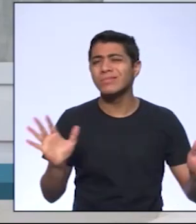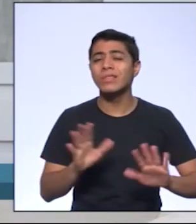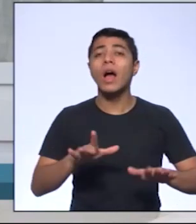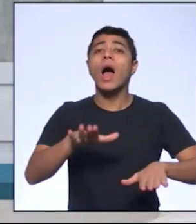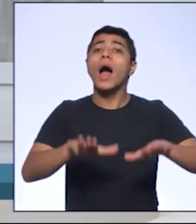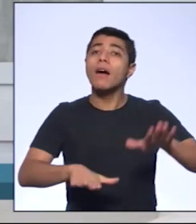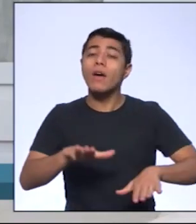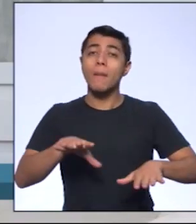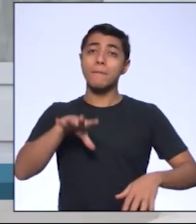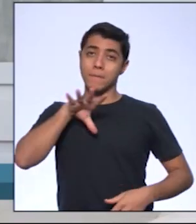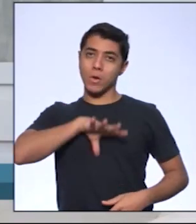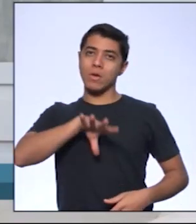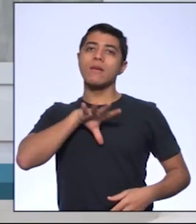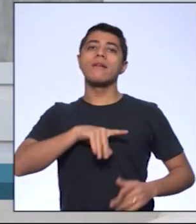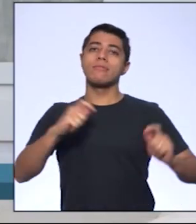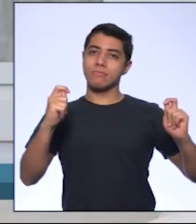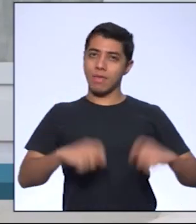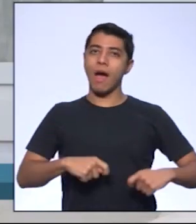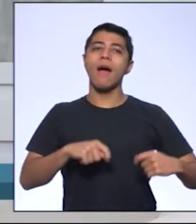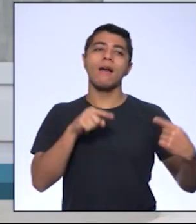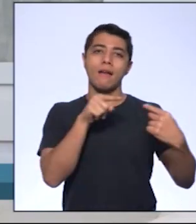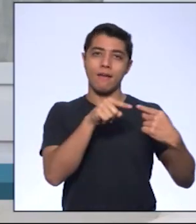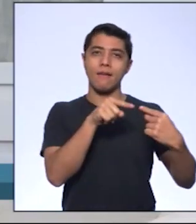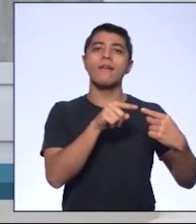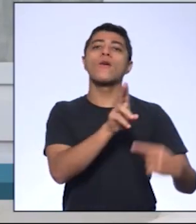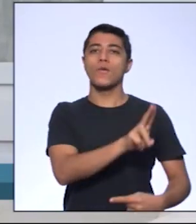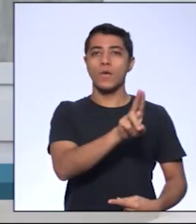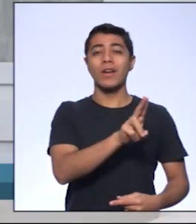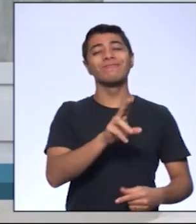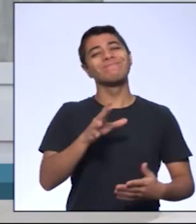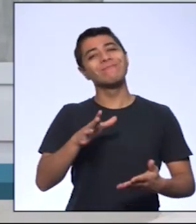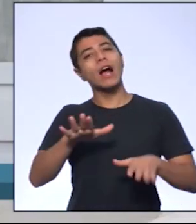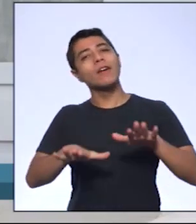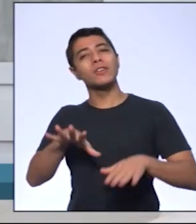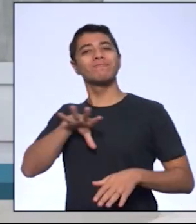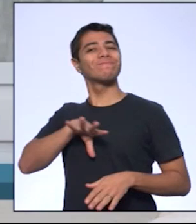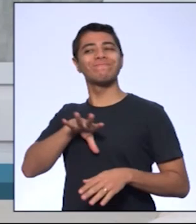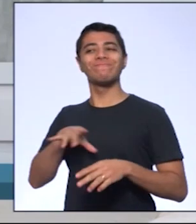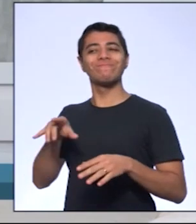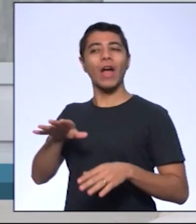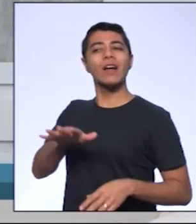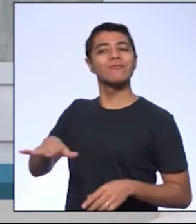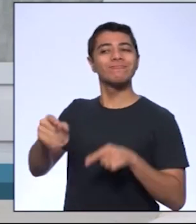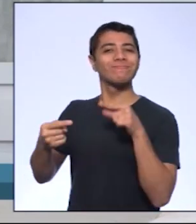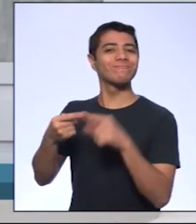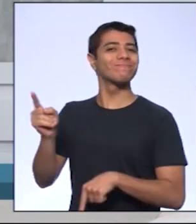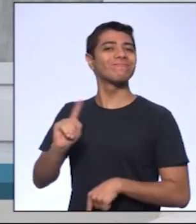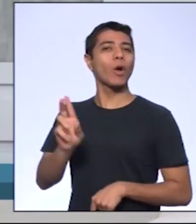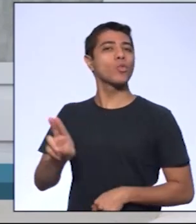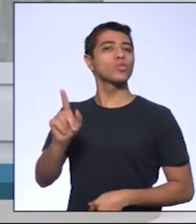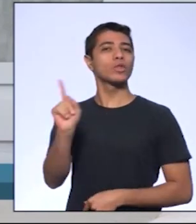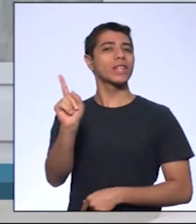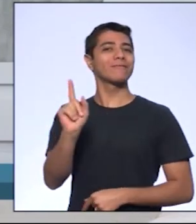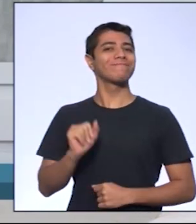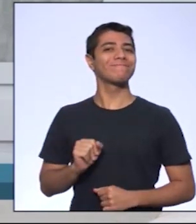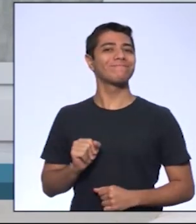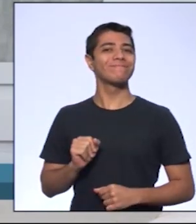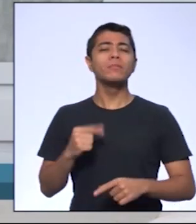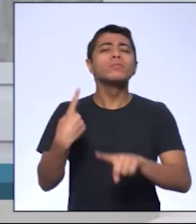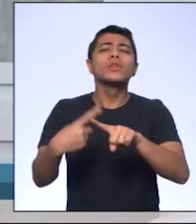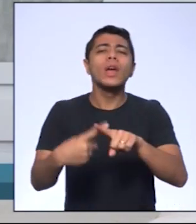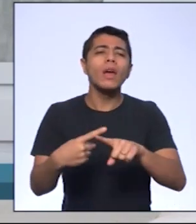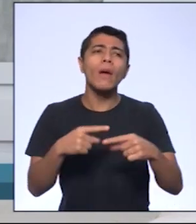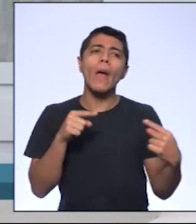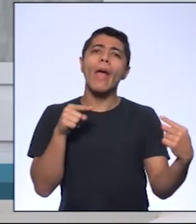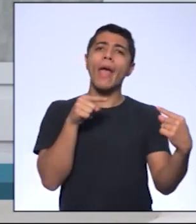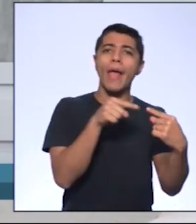adequado e o não adequado. Por que, Cláudia? Por que essa diferença? Certo e errado, adequado e não adequado. Será que a gente